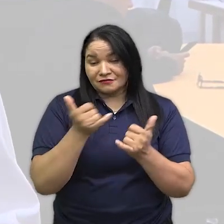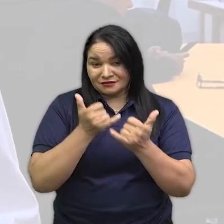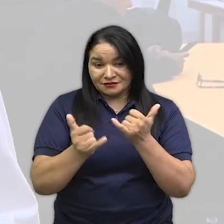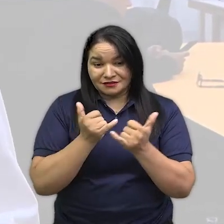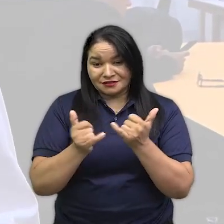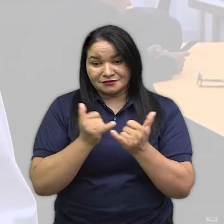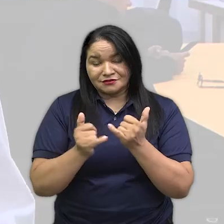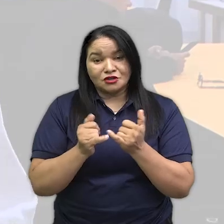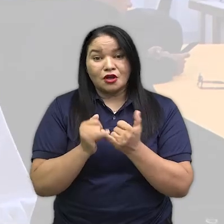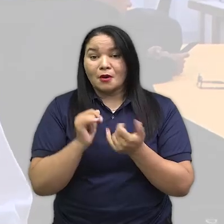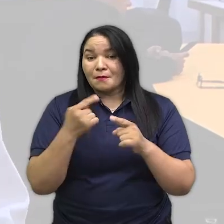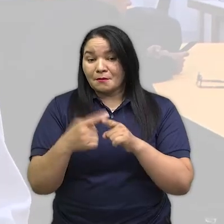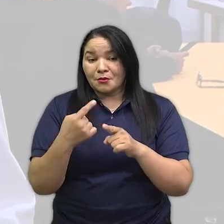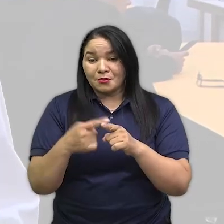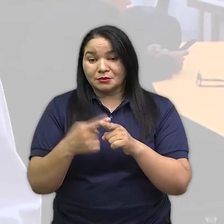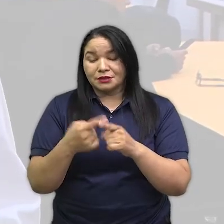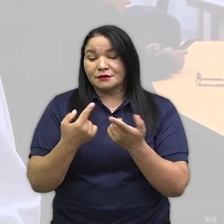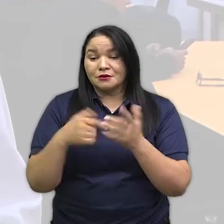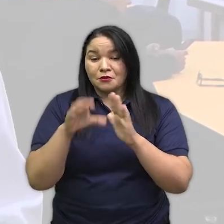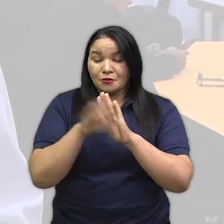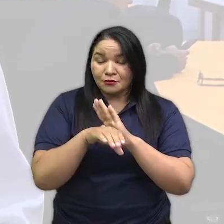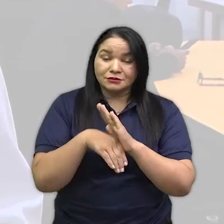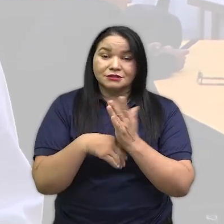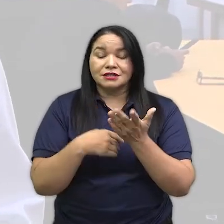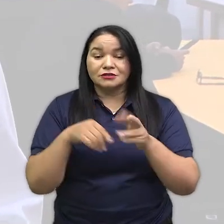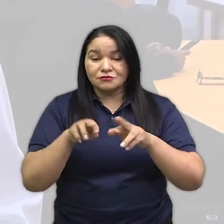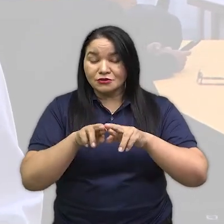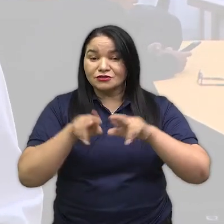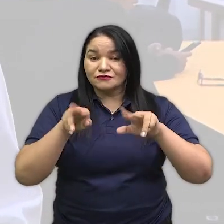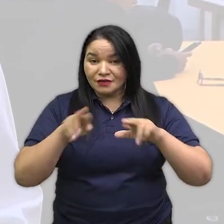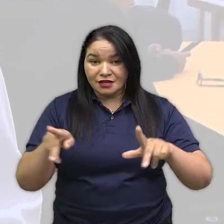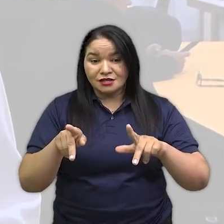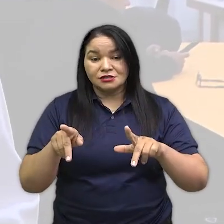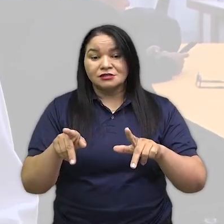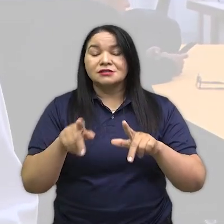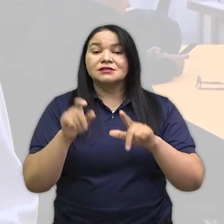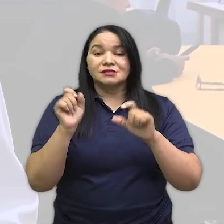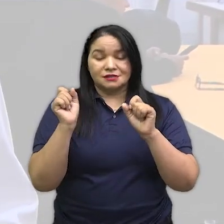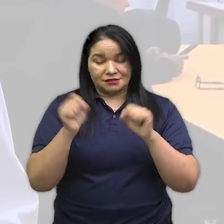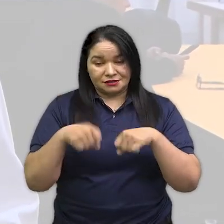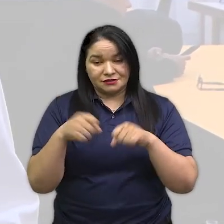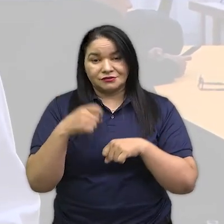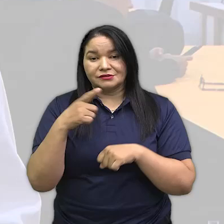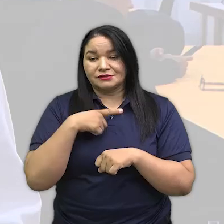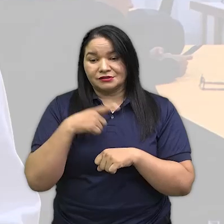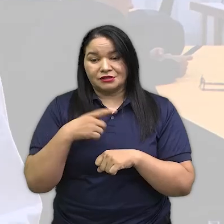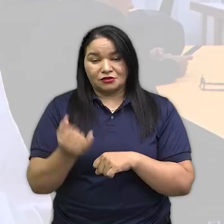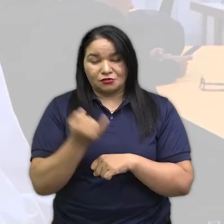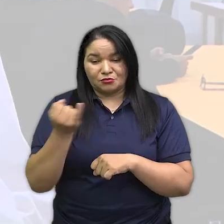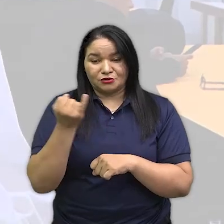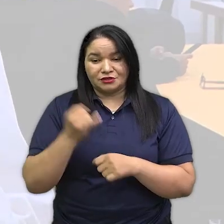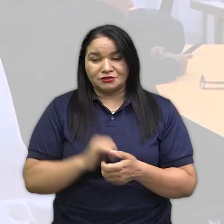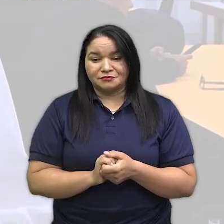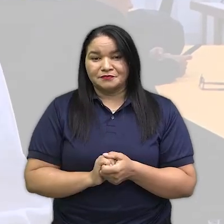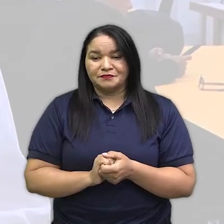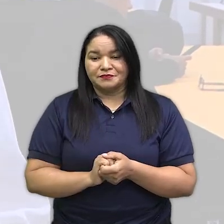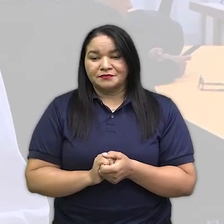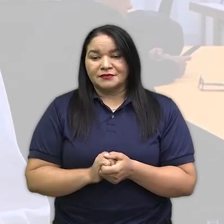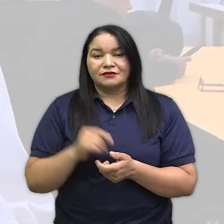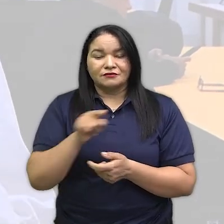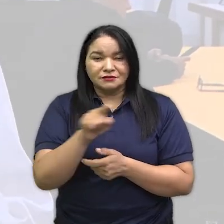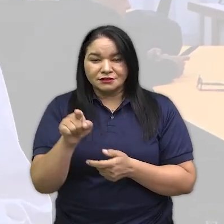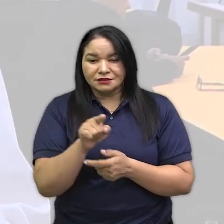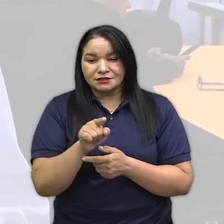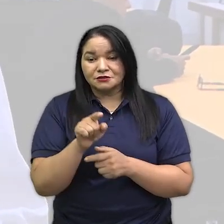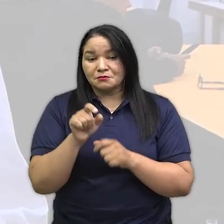muito parecidas, porque no fundo elas têm sim diferenças conceituais importantes. E vou dizer para